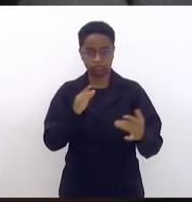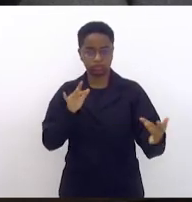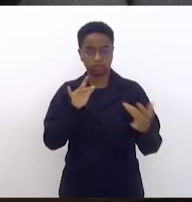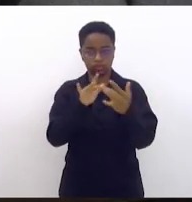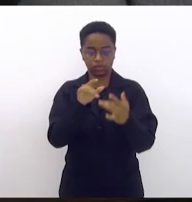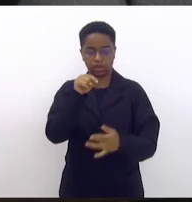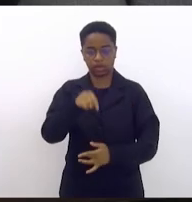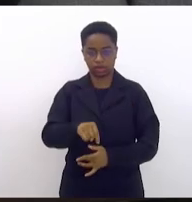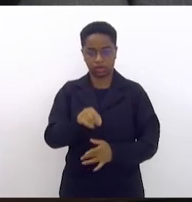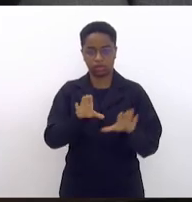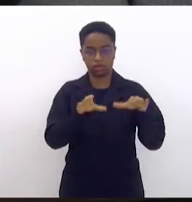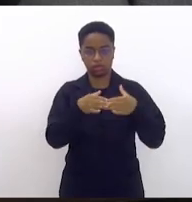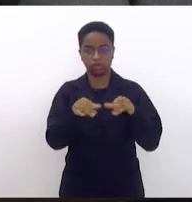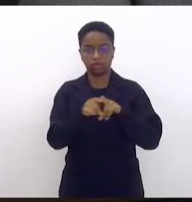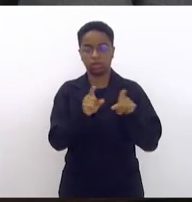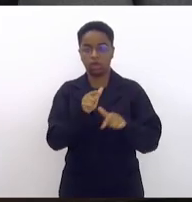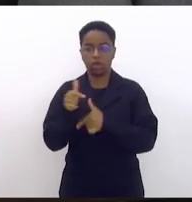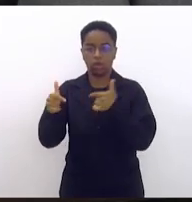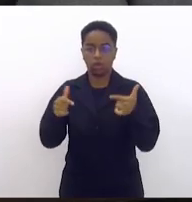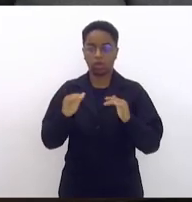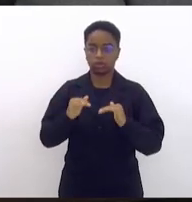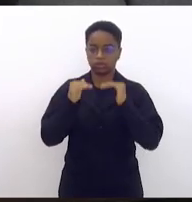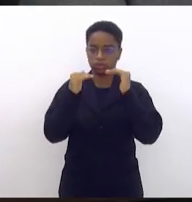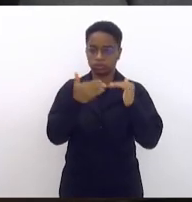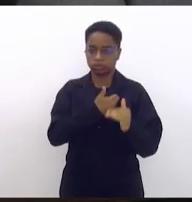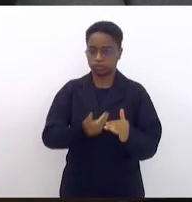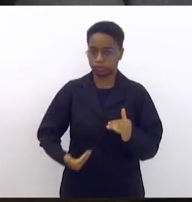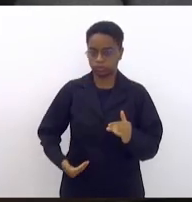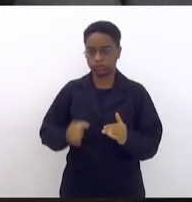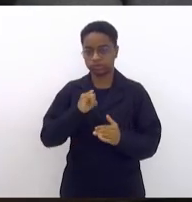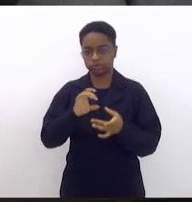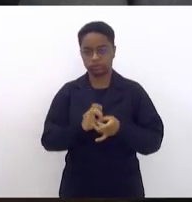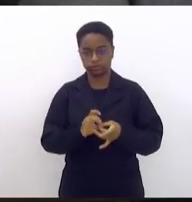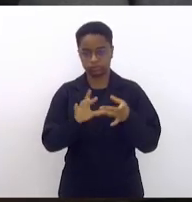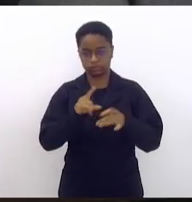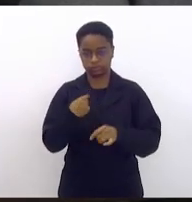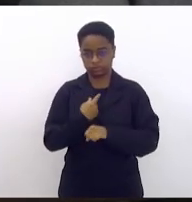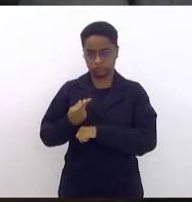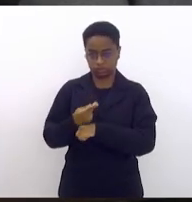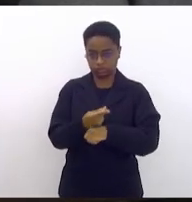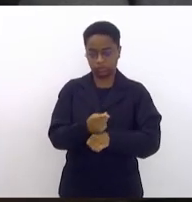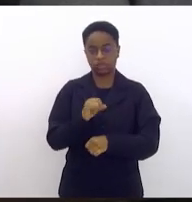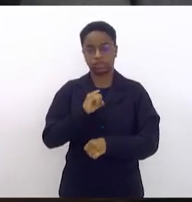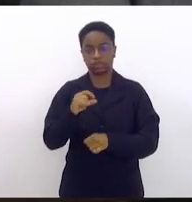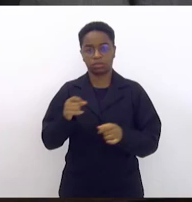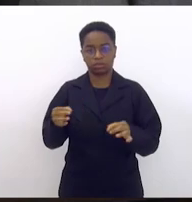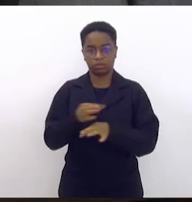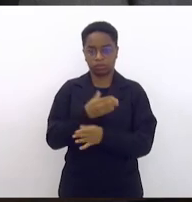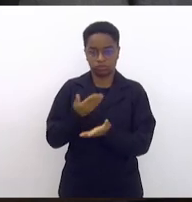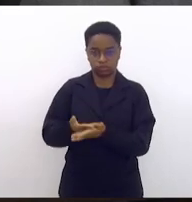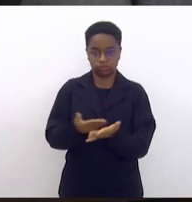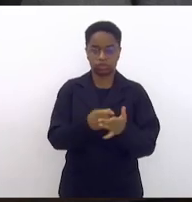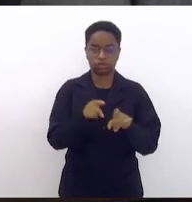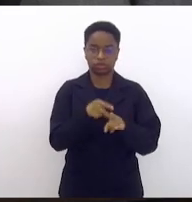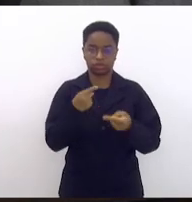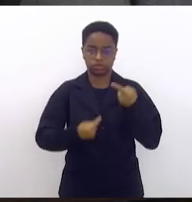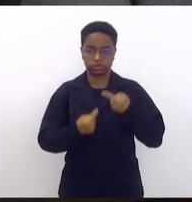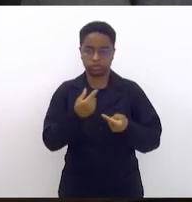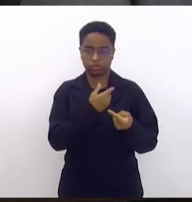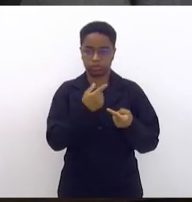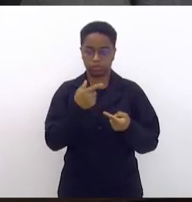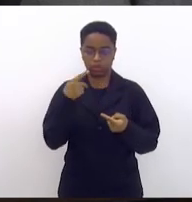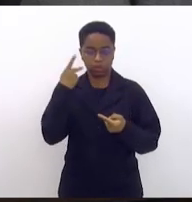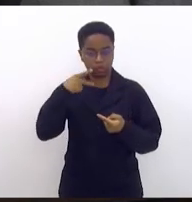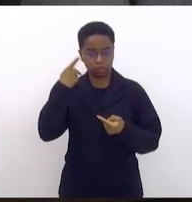as demais autoridades públicas que se colocarem à disposição para que uma vez estudadas e debatidas as políticas públicas apresentadas